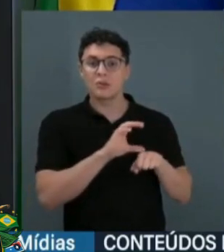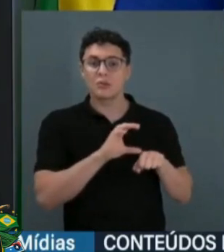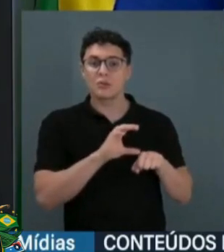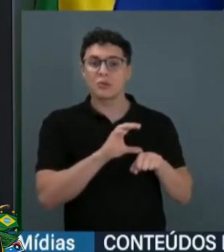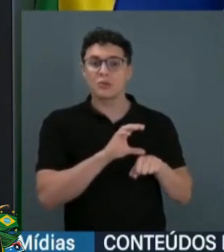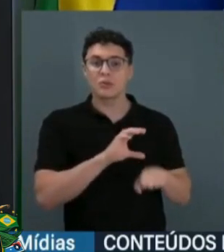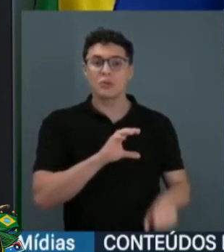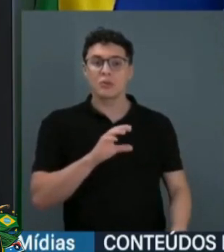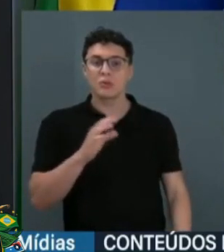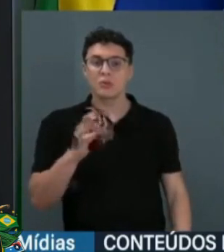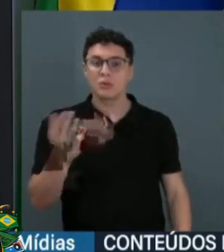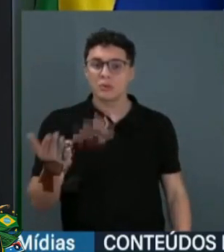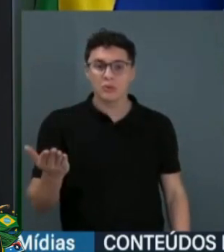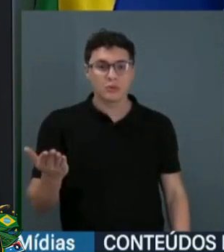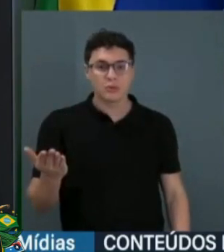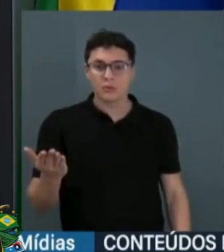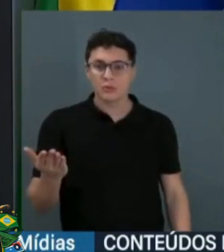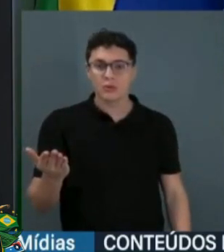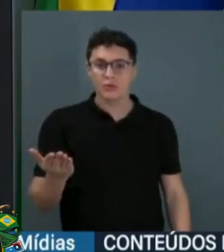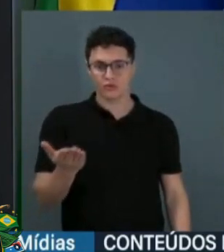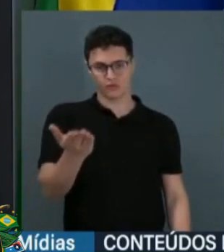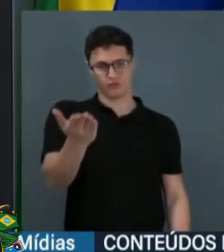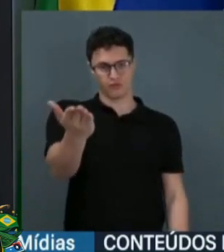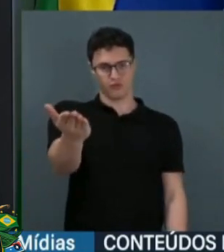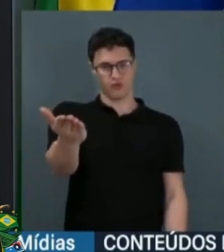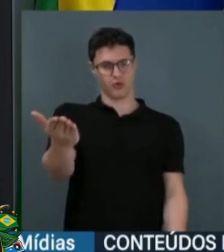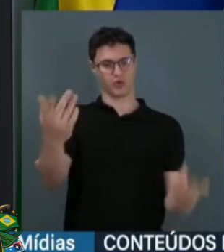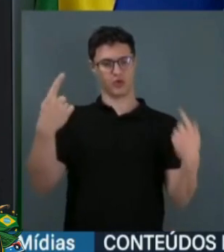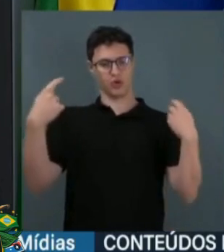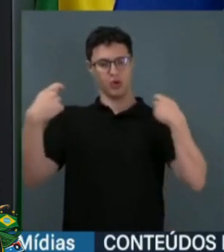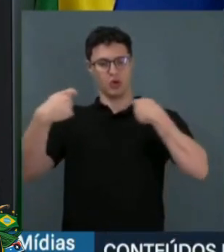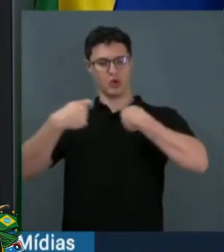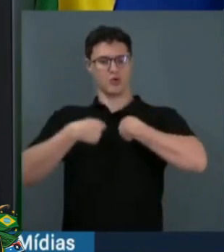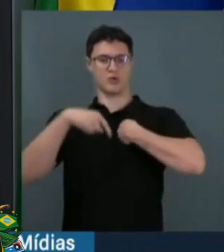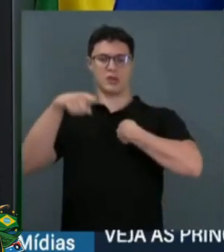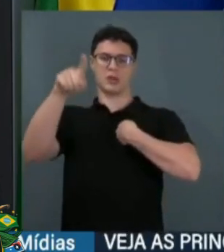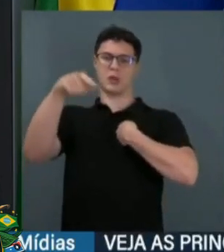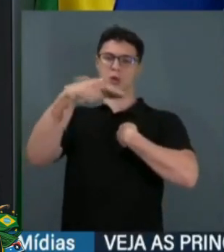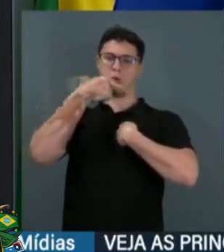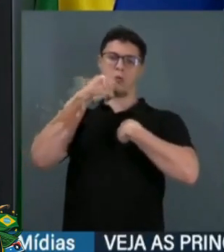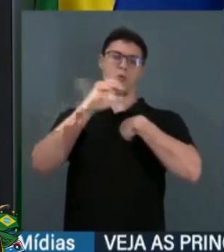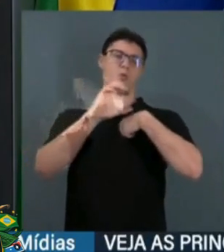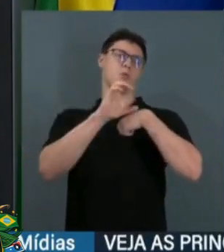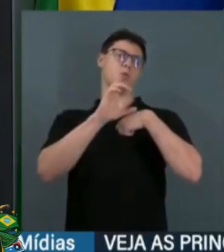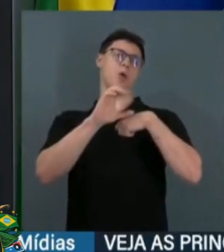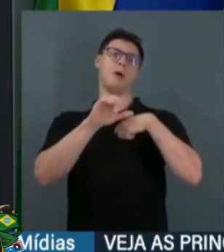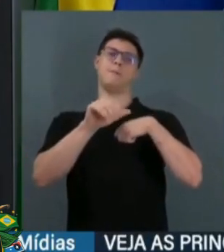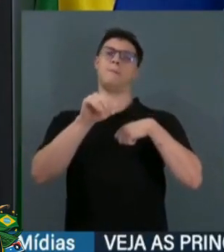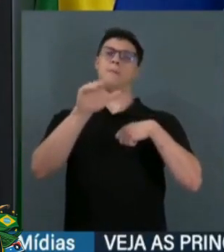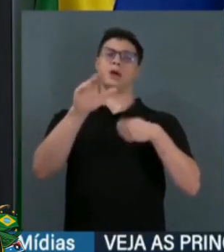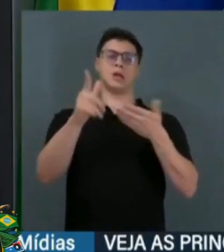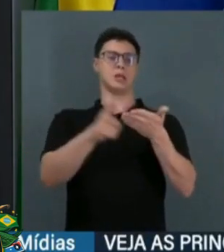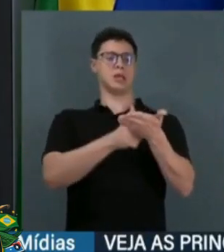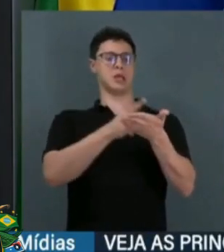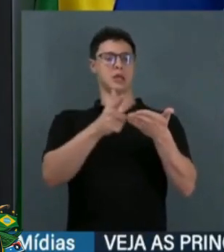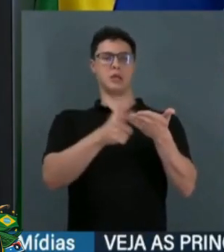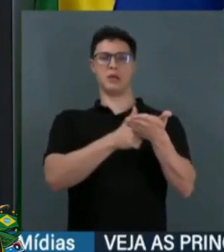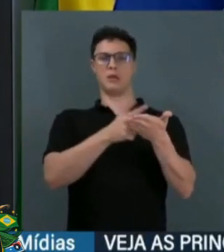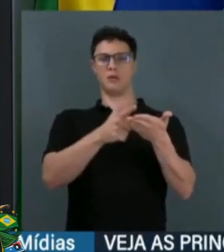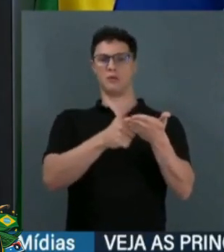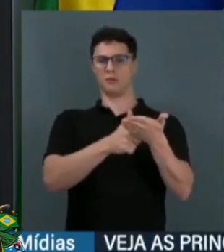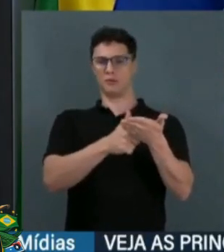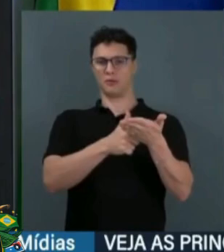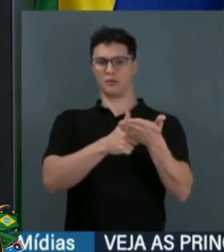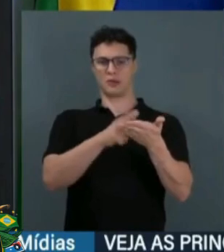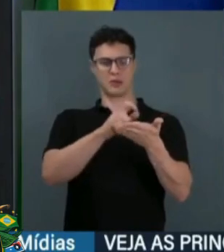Você que era então um constitucionalista mais conhecido no país, seus livros estão sendo usados para outras